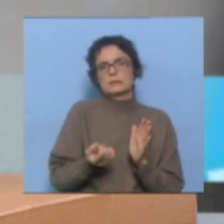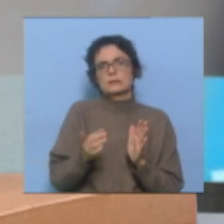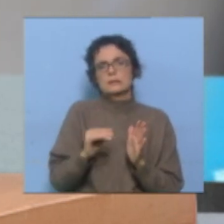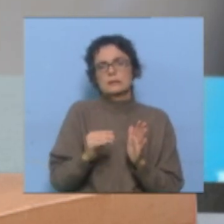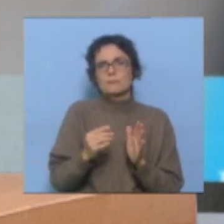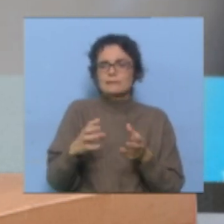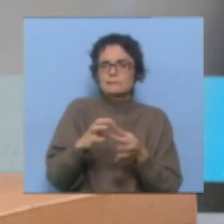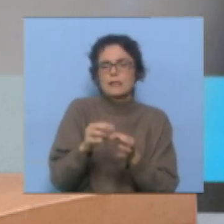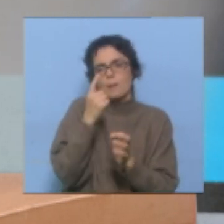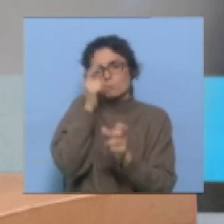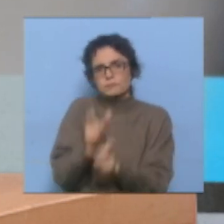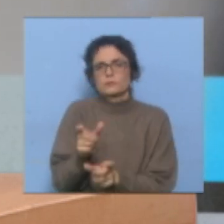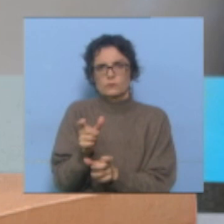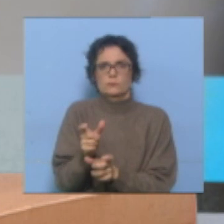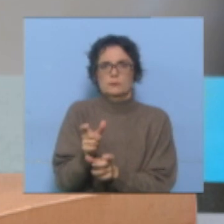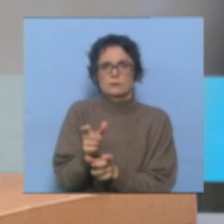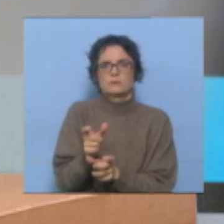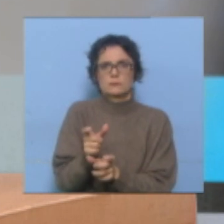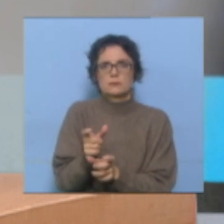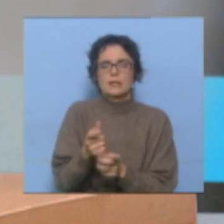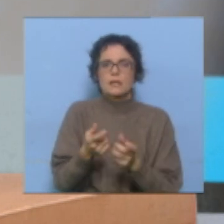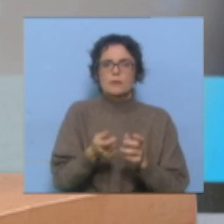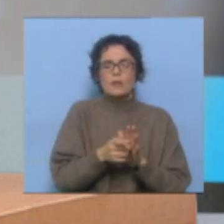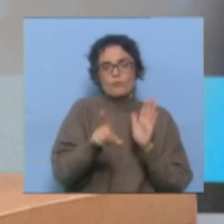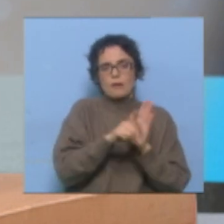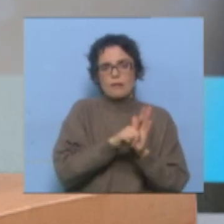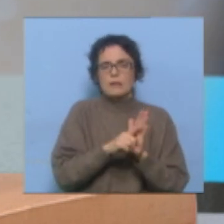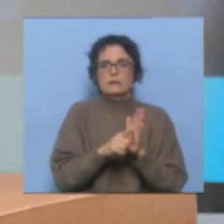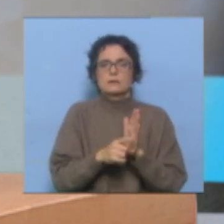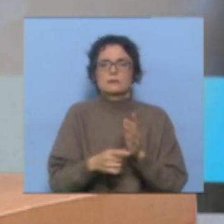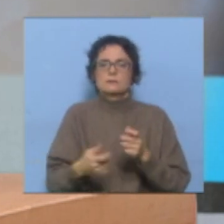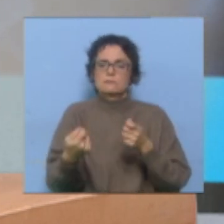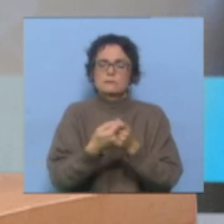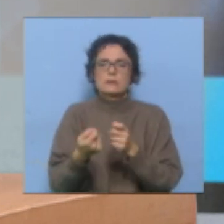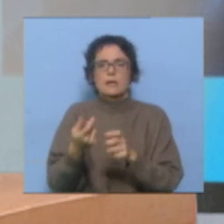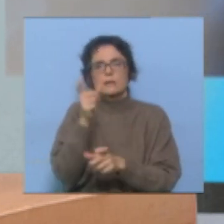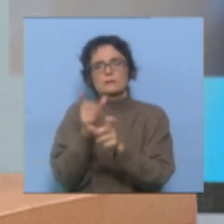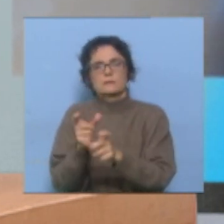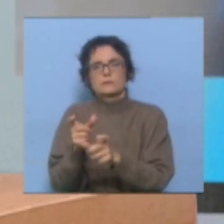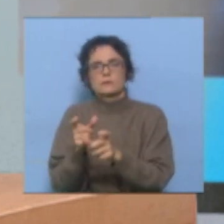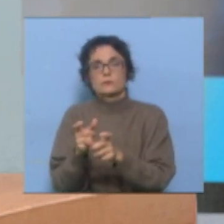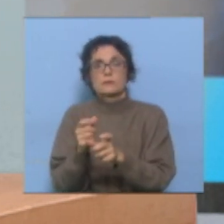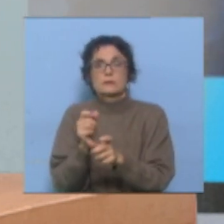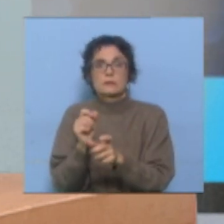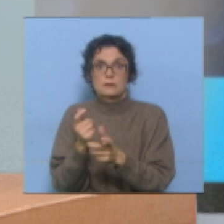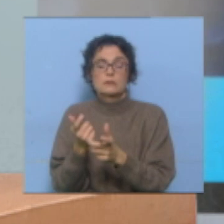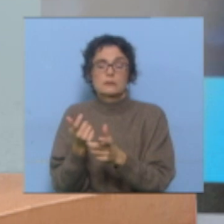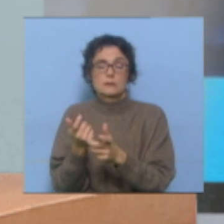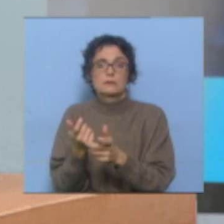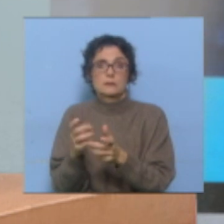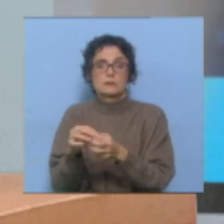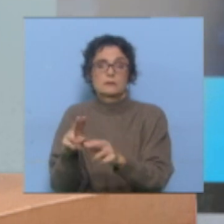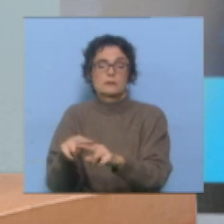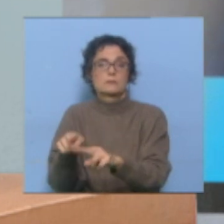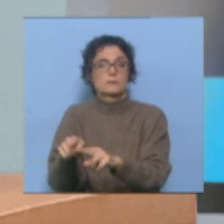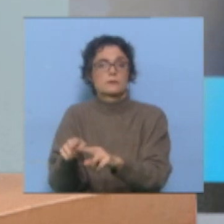aplicar a pessoas que estão em situações difíceis, como é a questão da prisão, ou que podem levar à prisão, tem que ser leis que se perceba